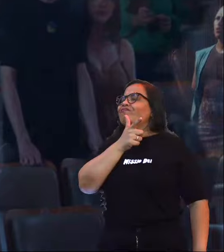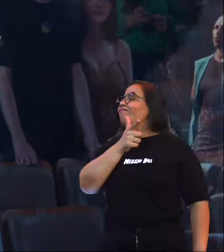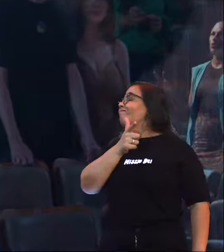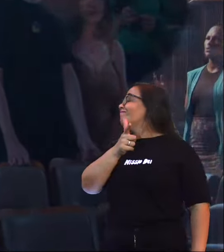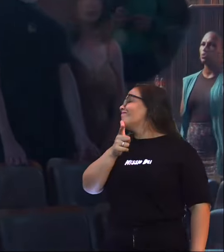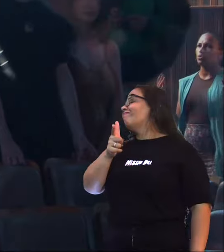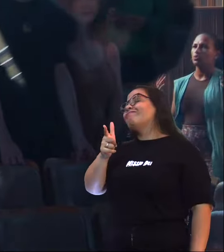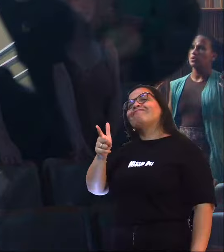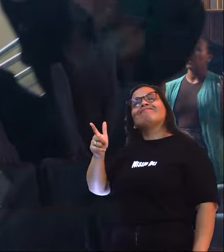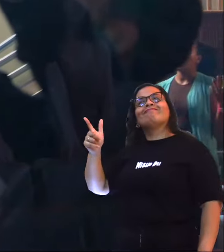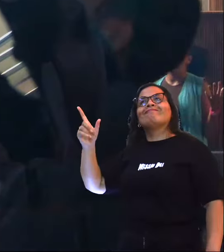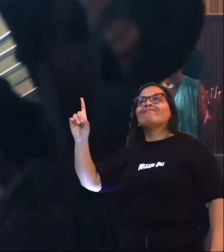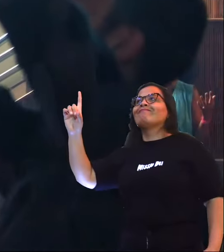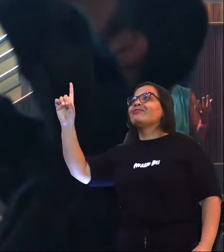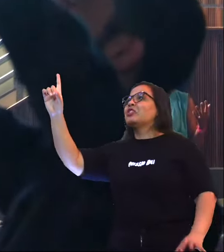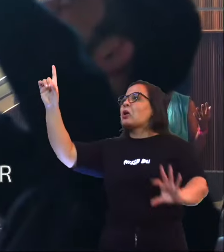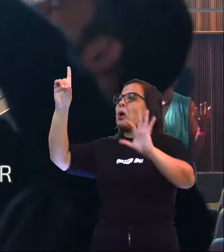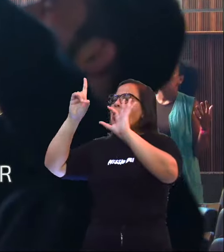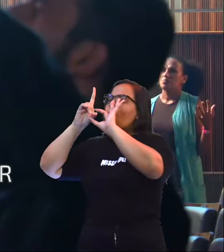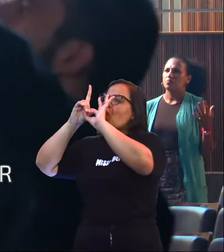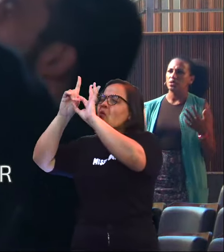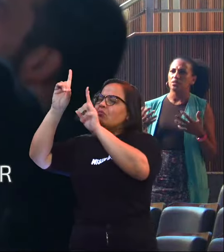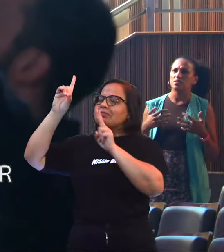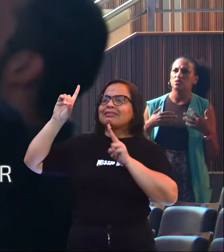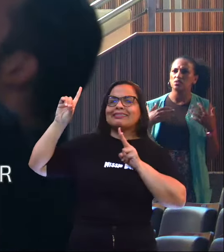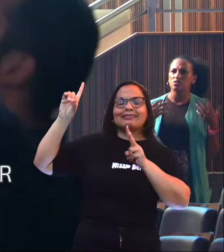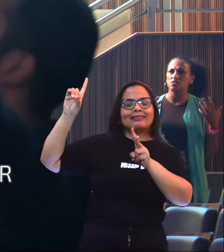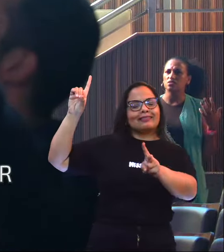dias em outro lugar.